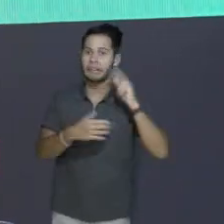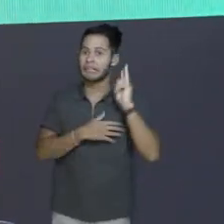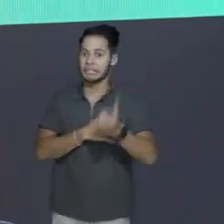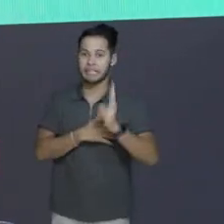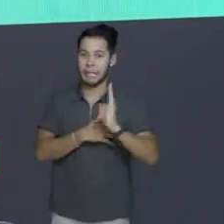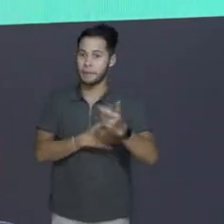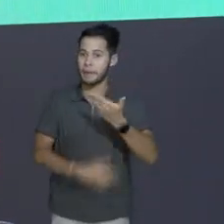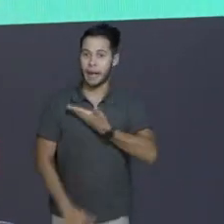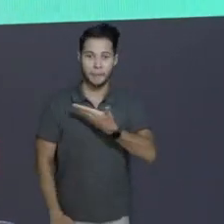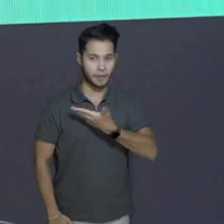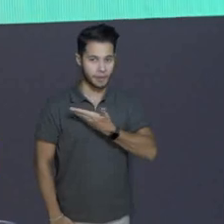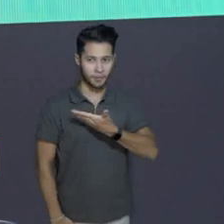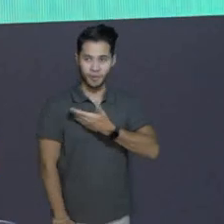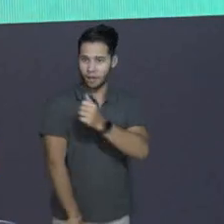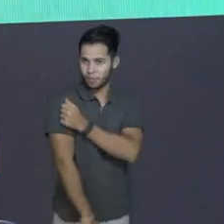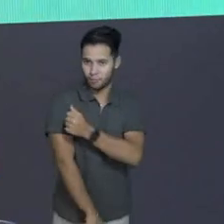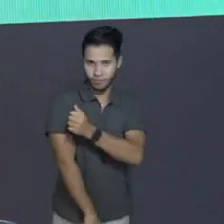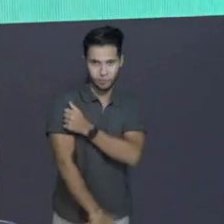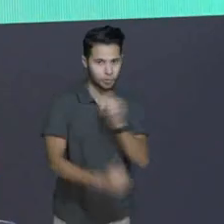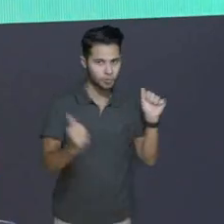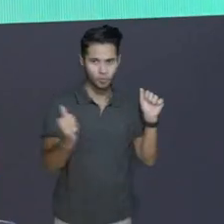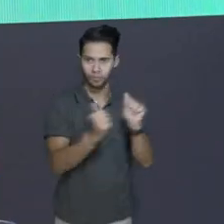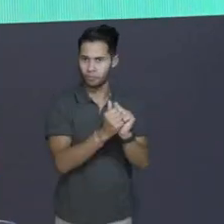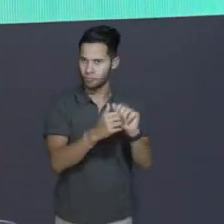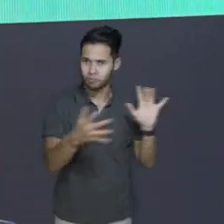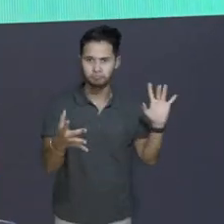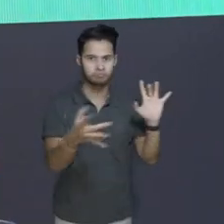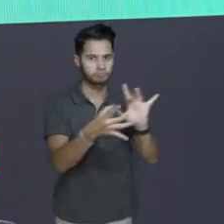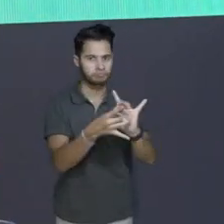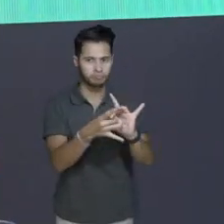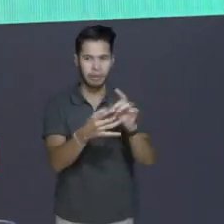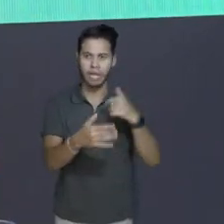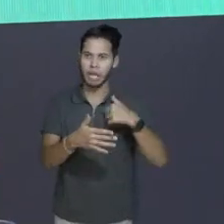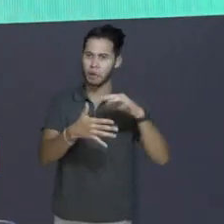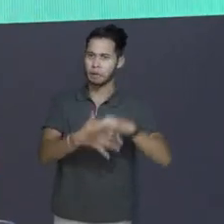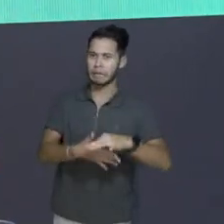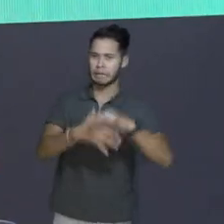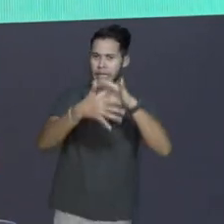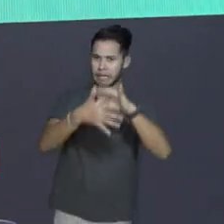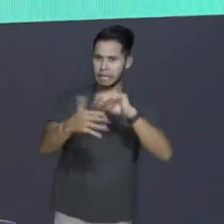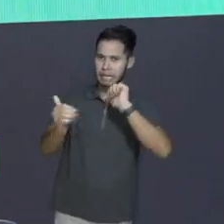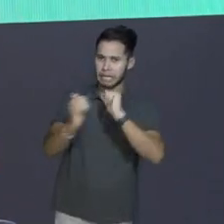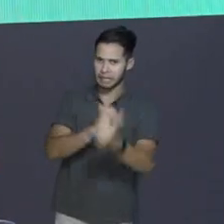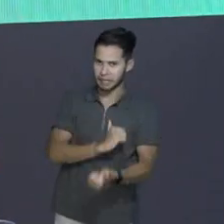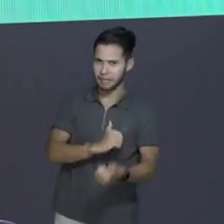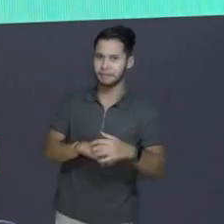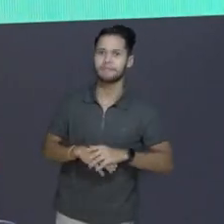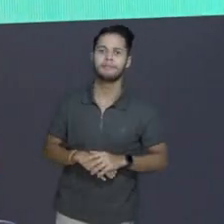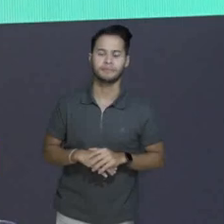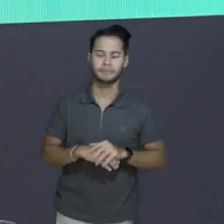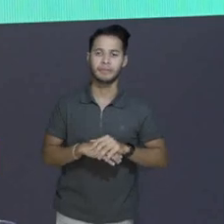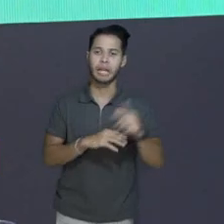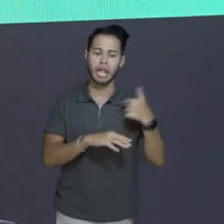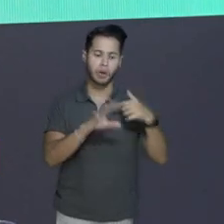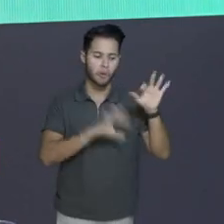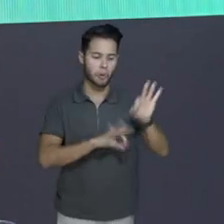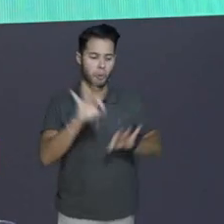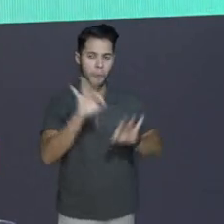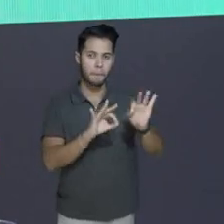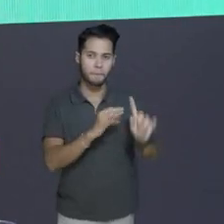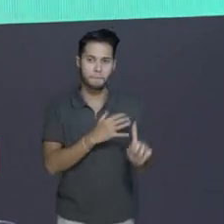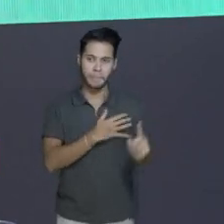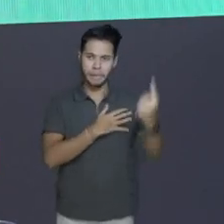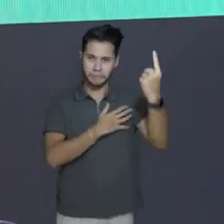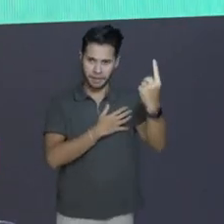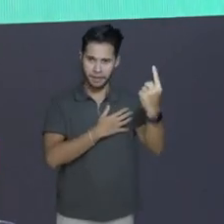companheiros estudantes alunos do colégio virei líder de Gincana já desde cedo montei a primeira rádio do colégio porque eu